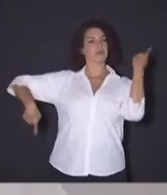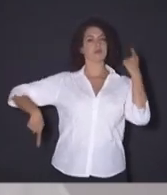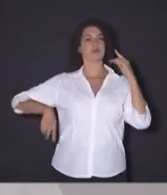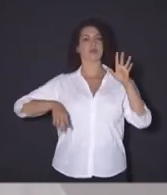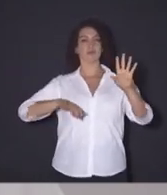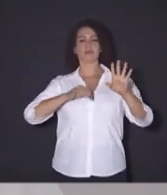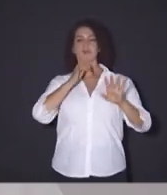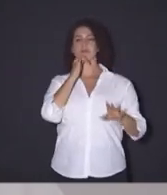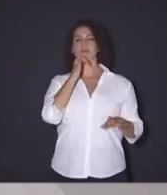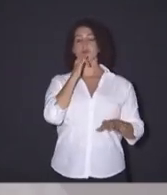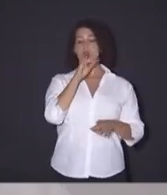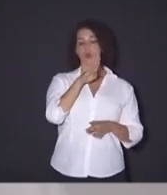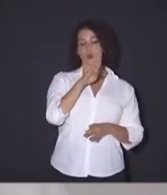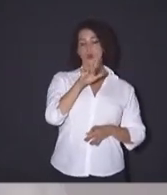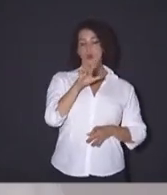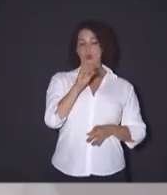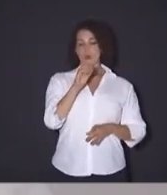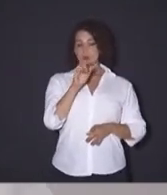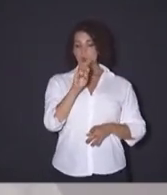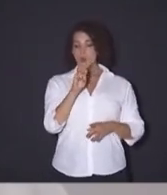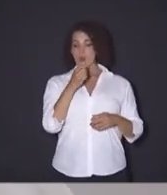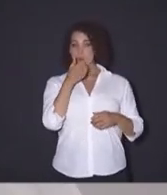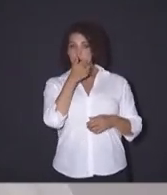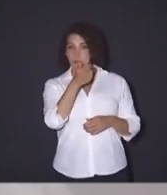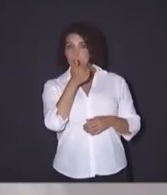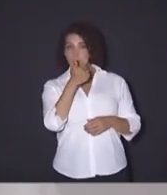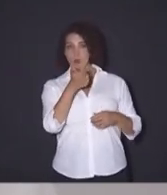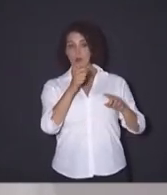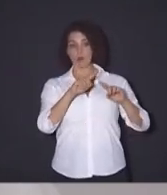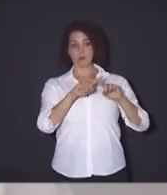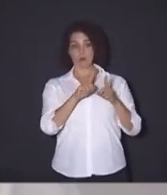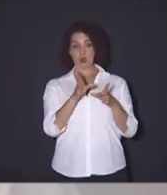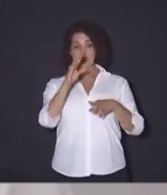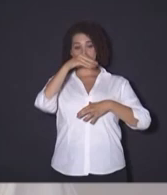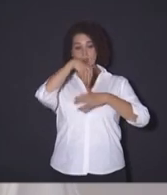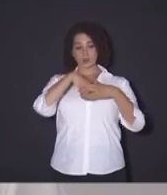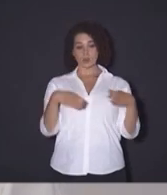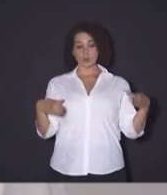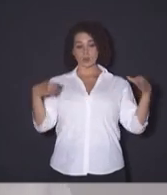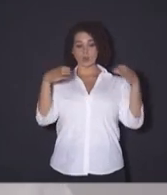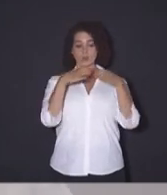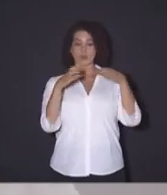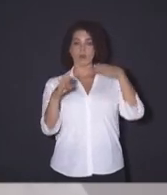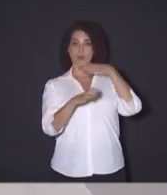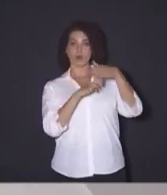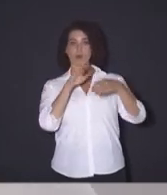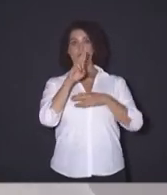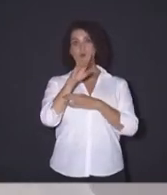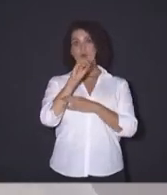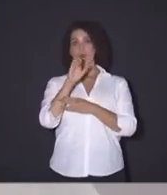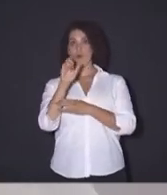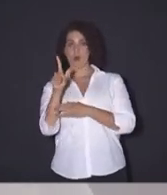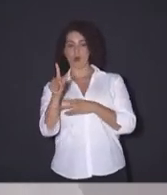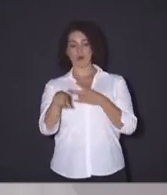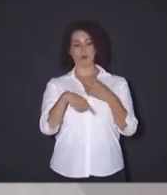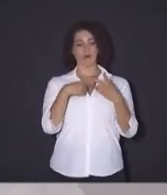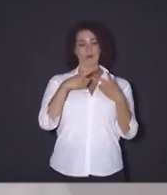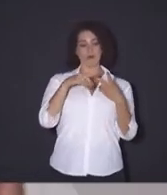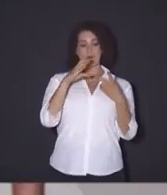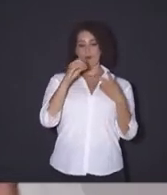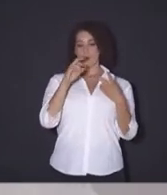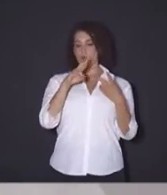bacana tem informação bacana mas ele está presente no grande grupo empresarial no uol ele está presente no correio